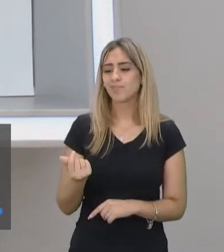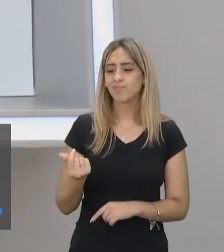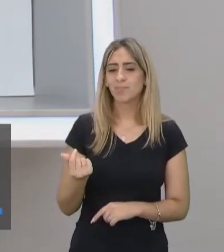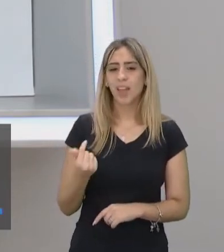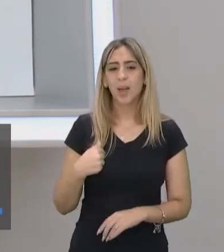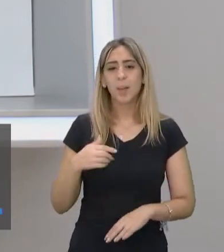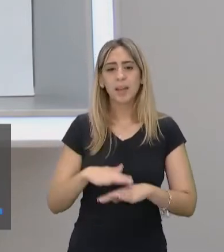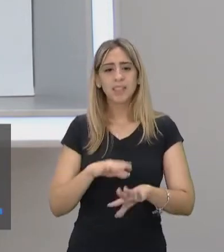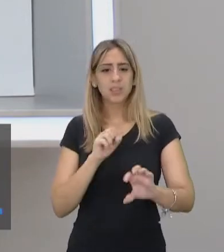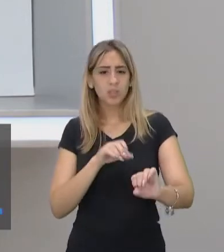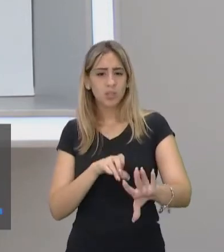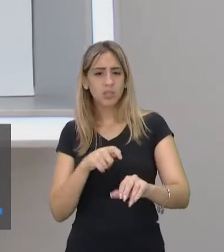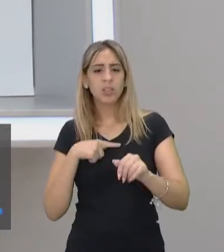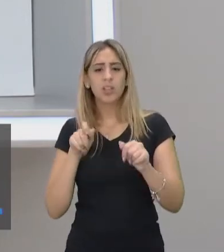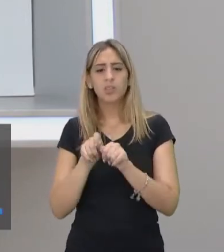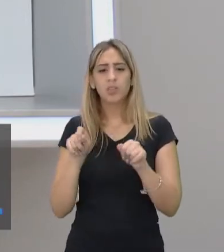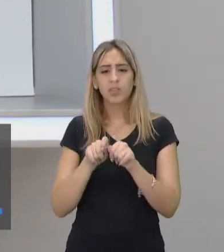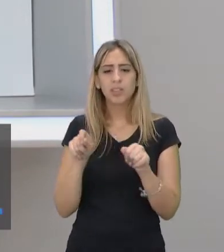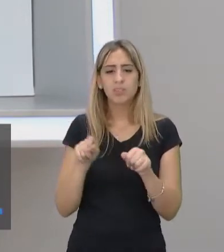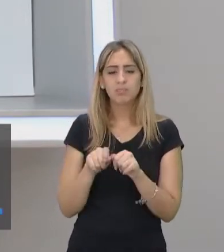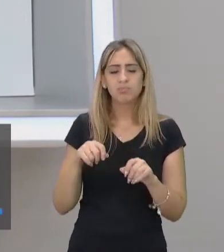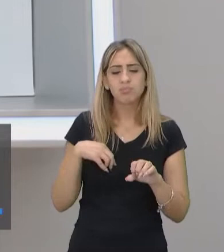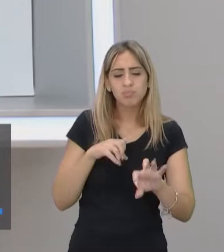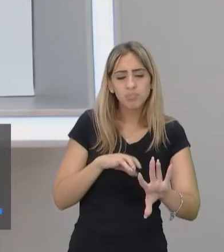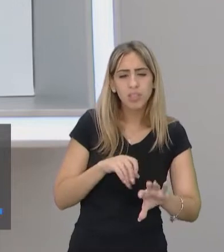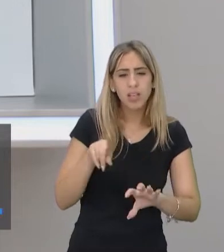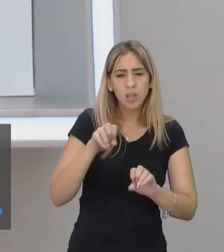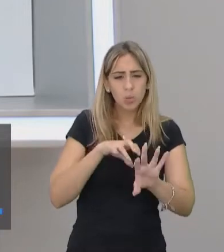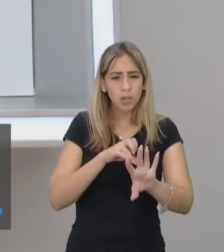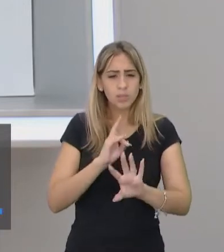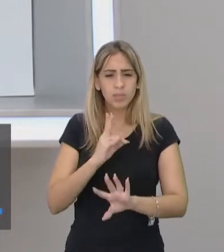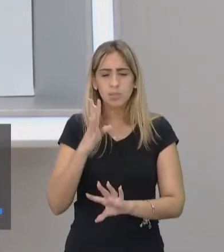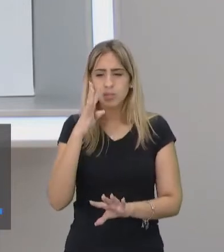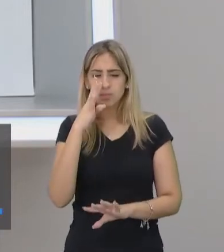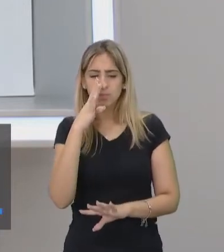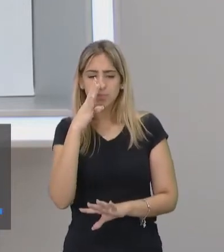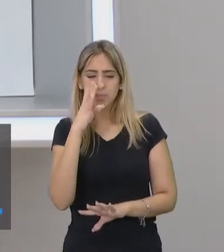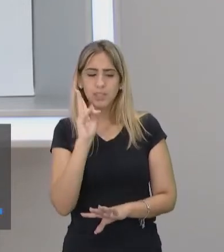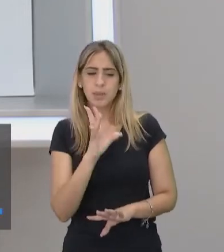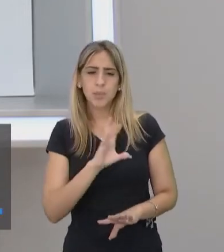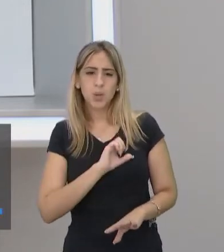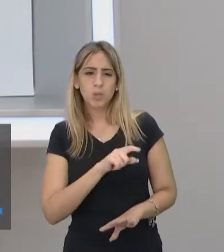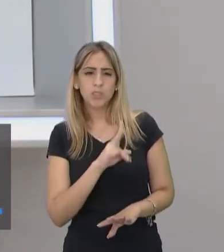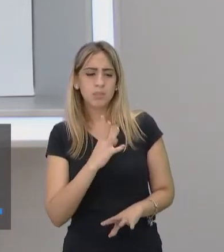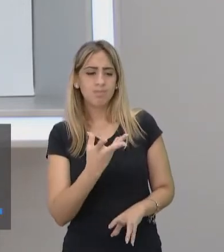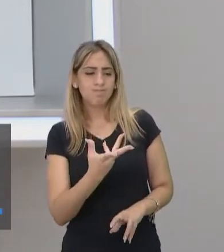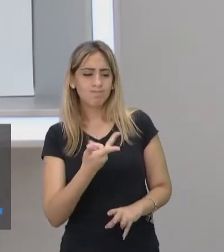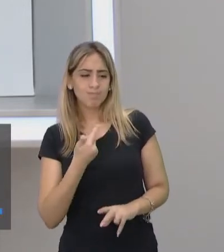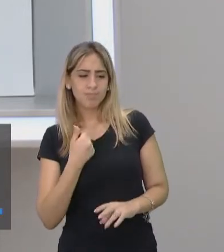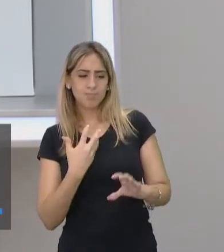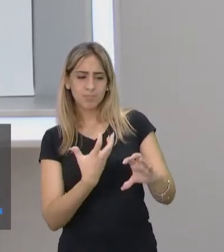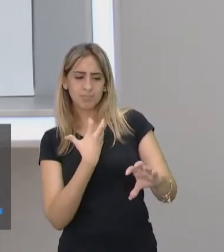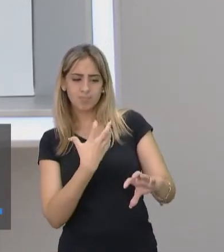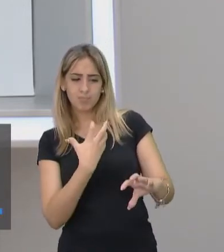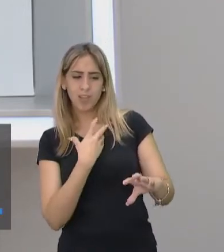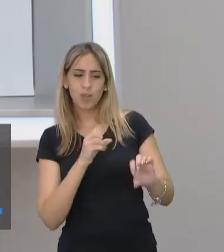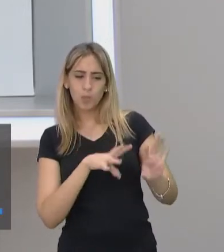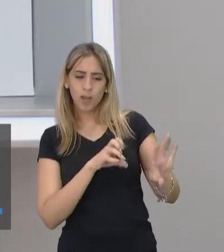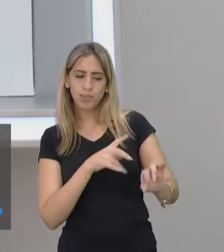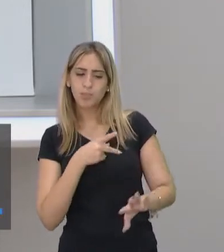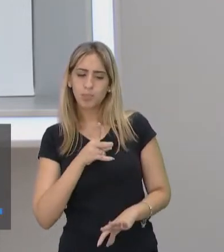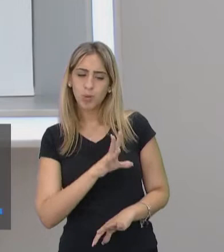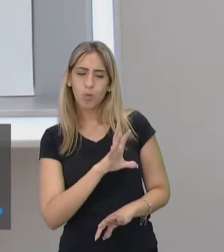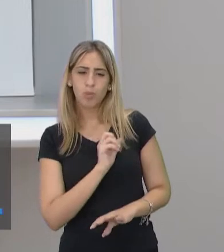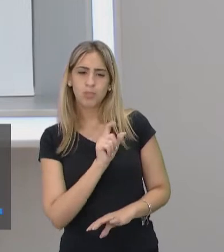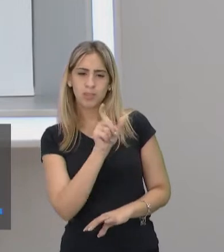educação realmente, eu fui fazer o magistério, a educação sempre me atraiu, Tony. Então eu sempre fiquei muito naquela, né? A educação batia